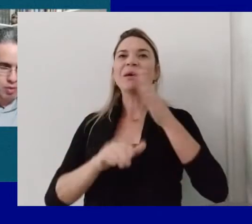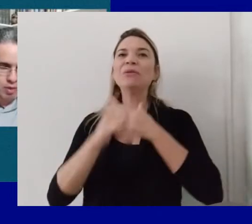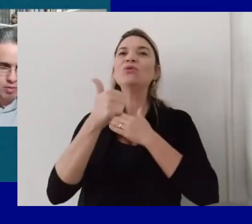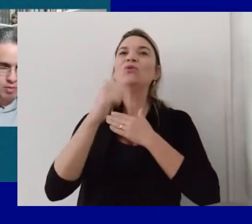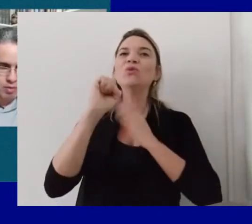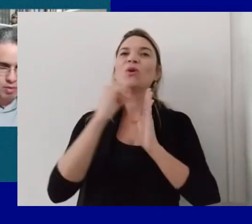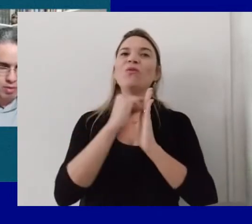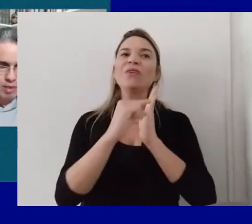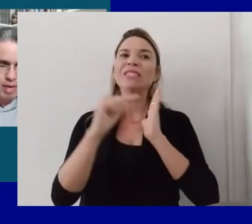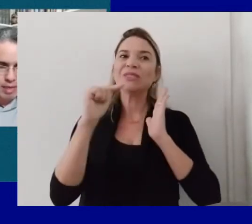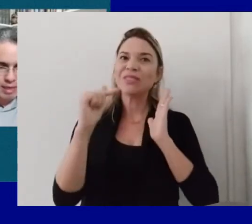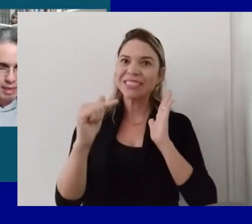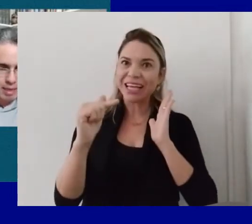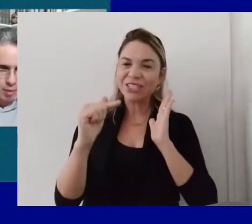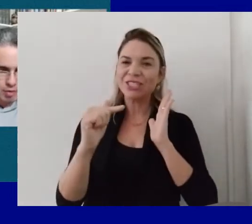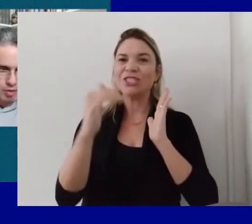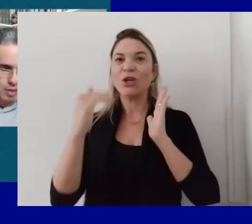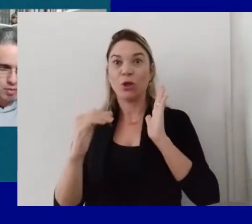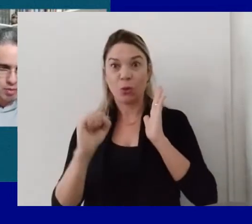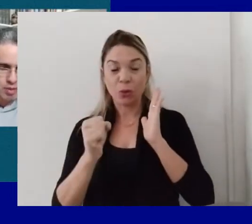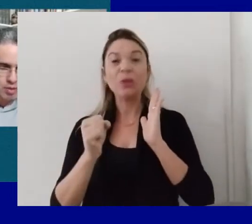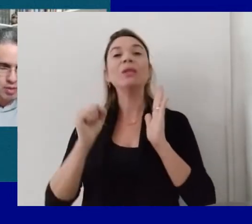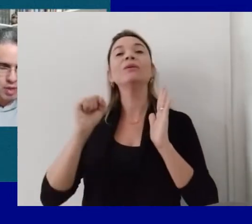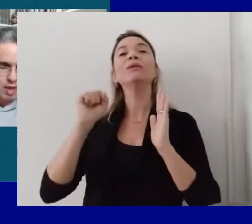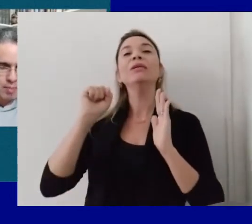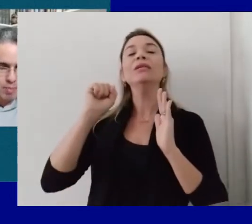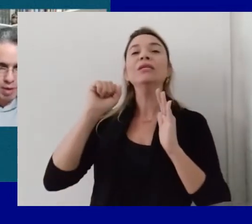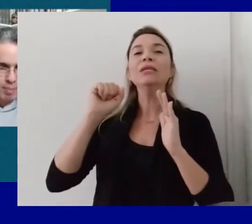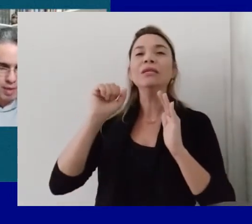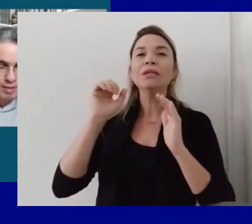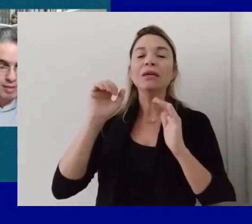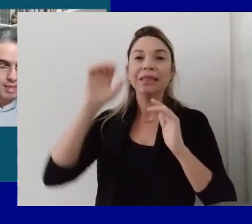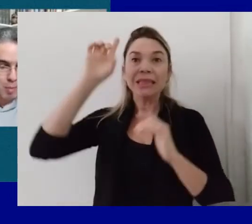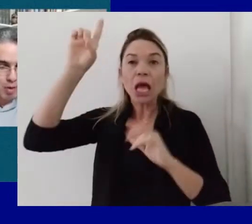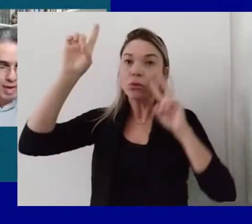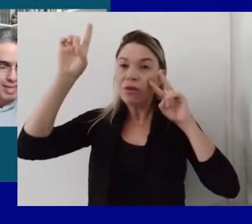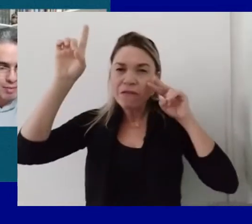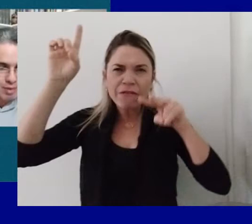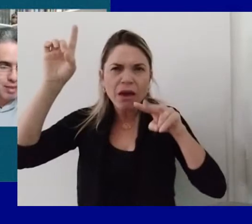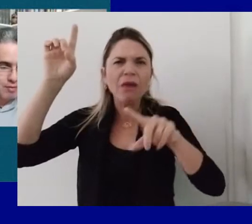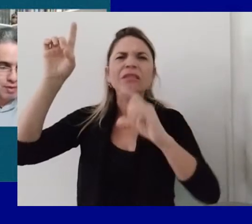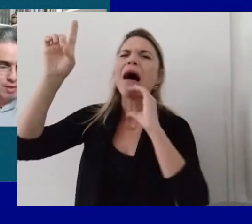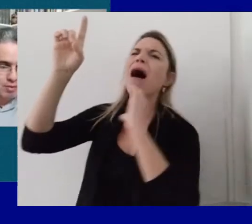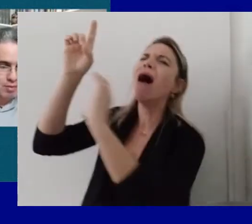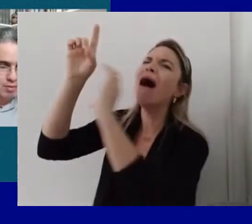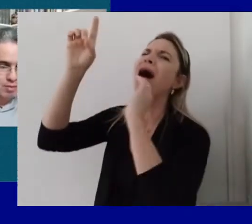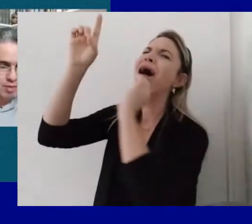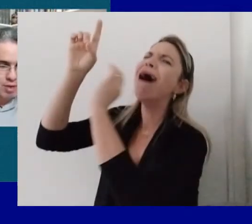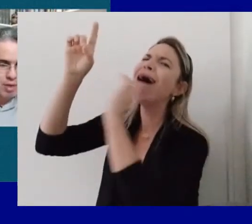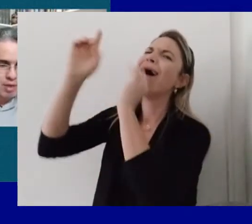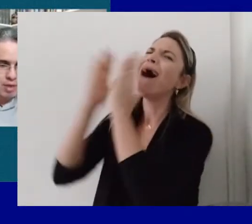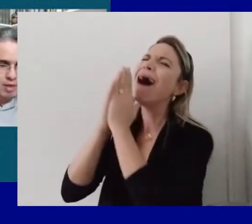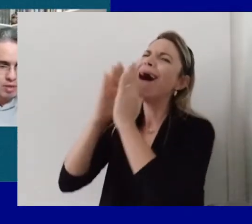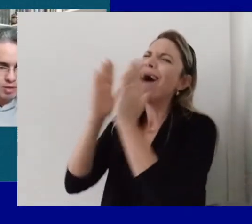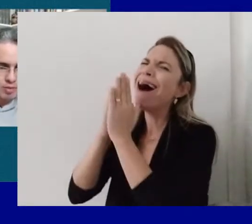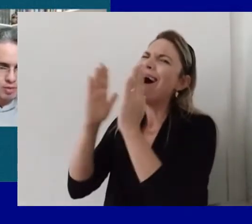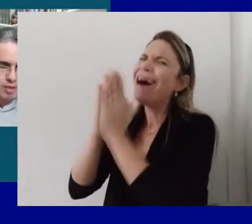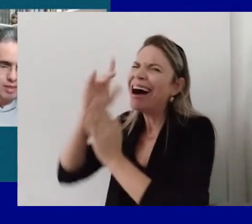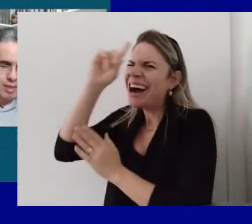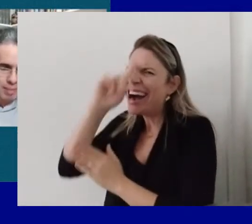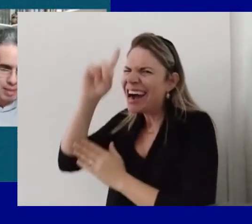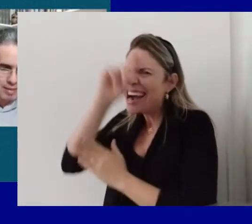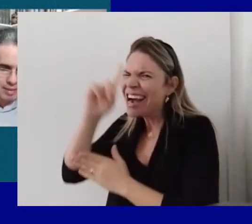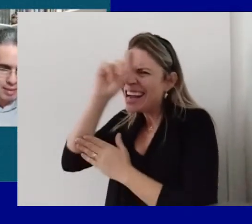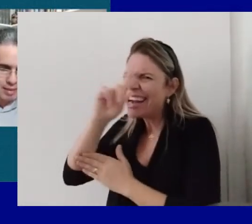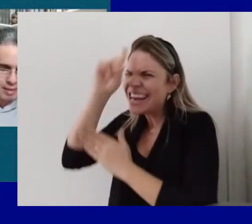seus escolhidos, que a ele clamam dia e noite, embora pareça demorado em defendê-los? Digo-vos